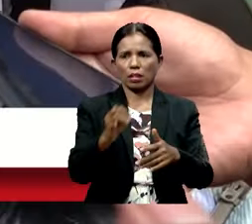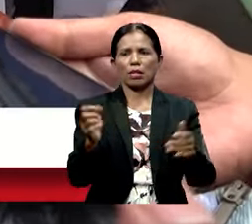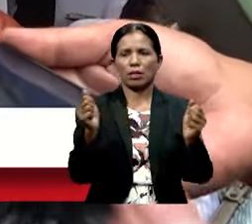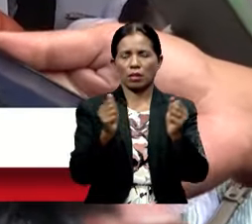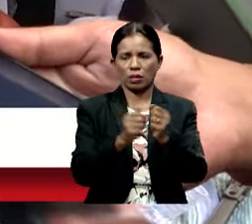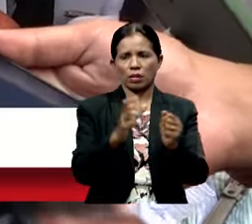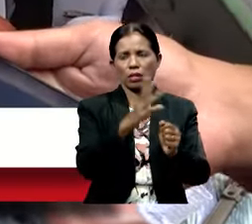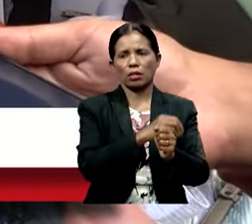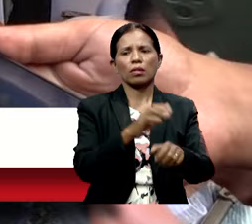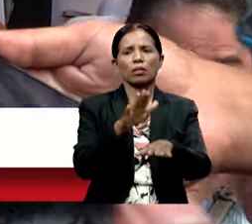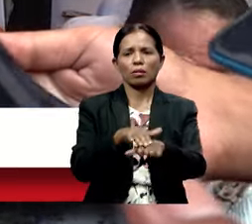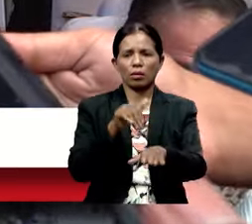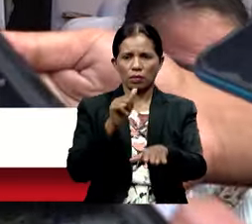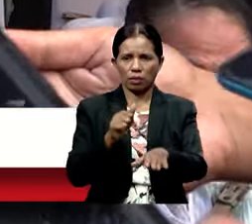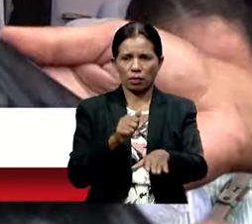no mos convida par